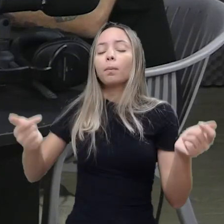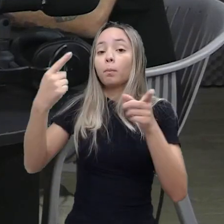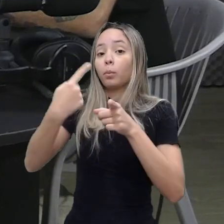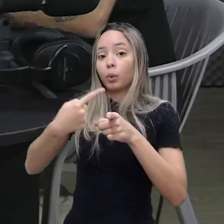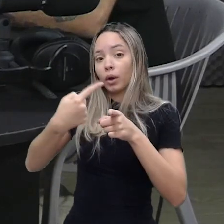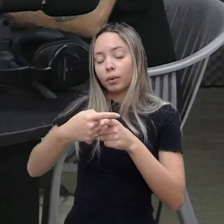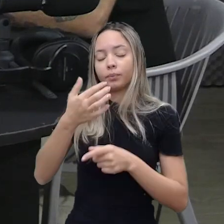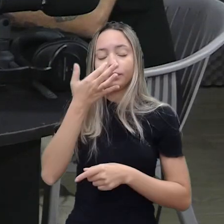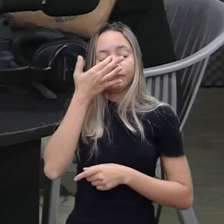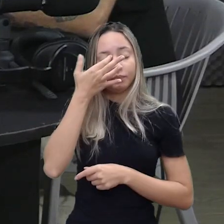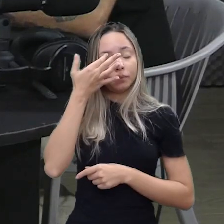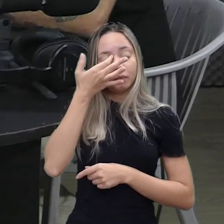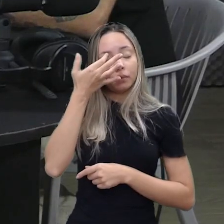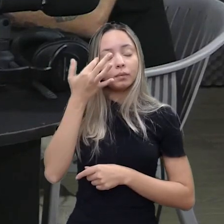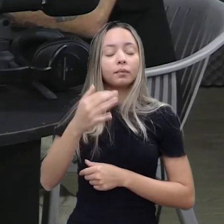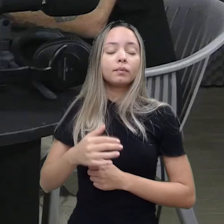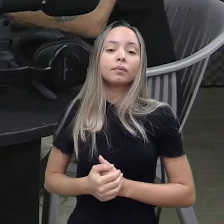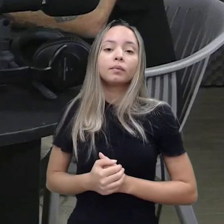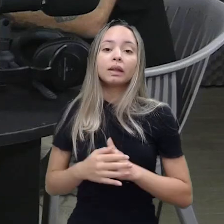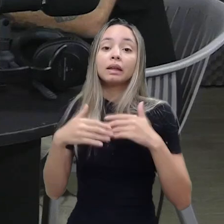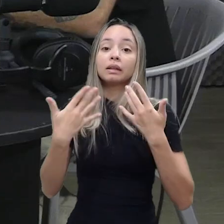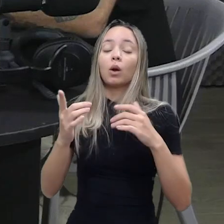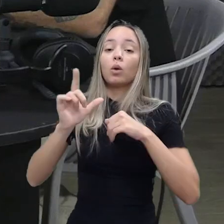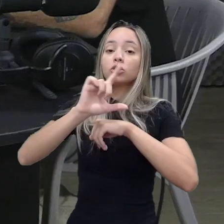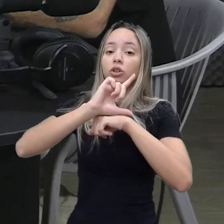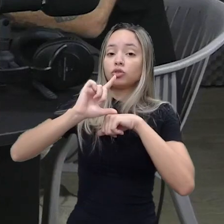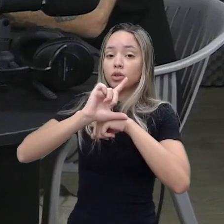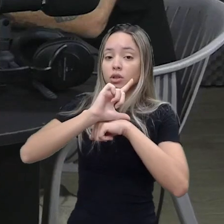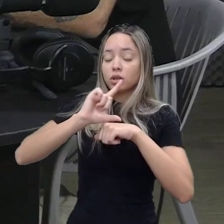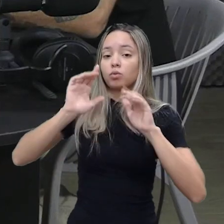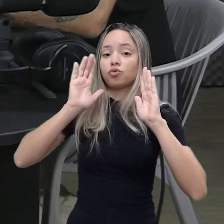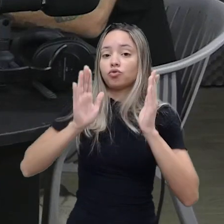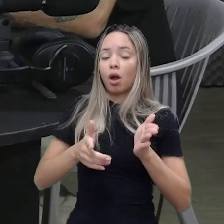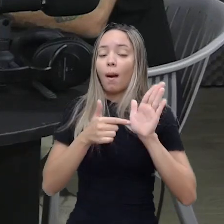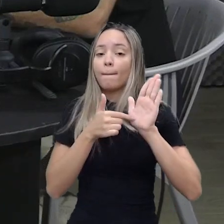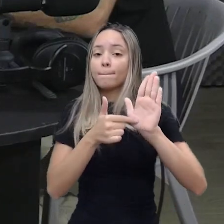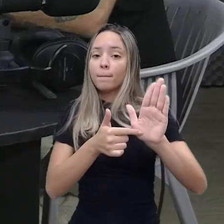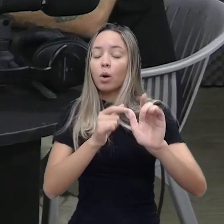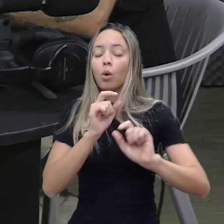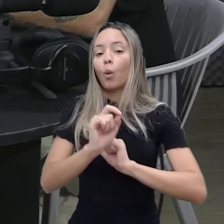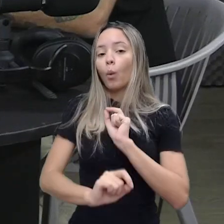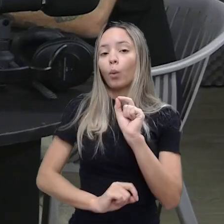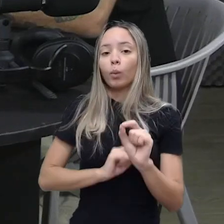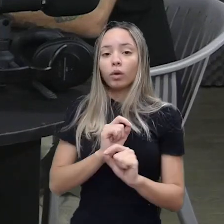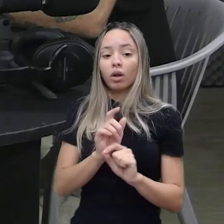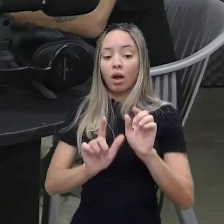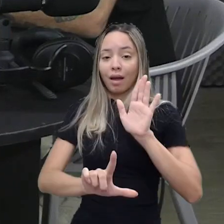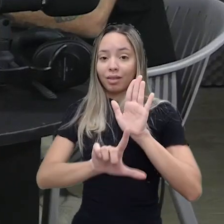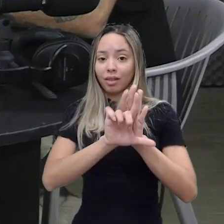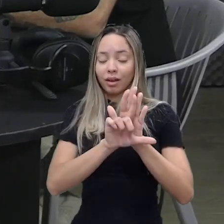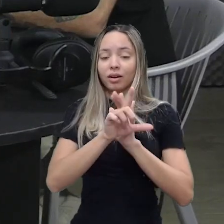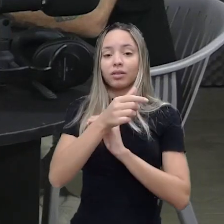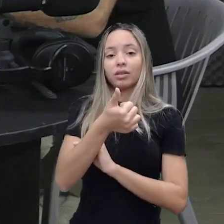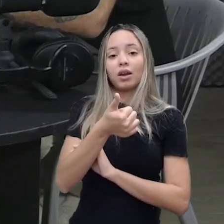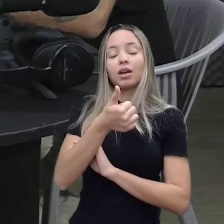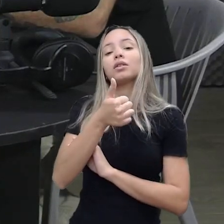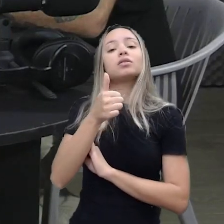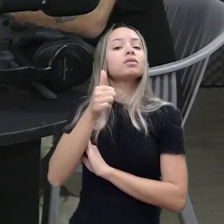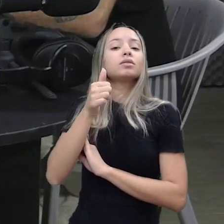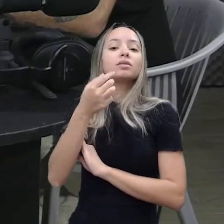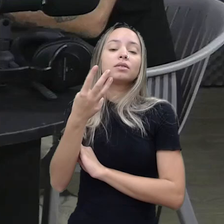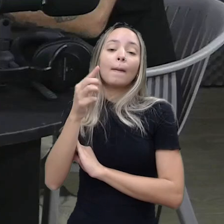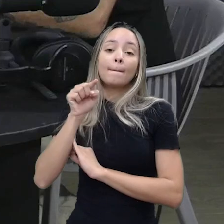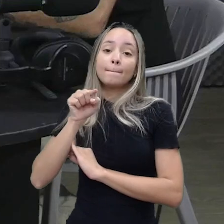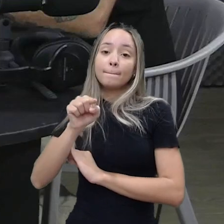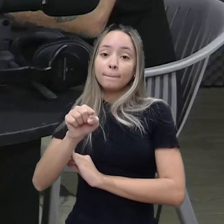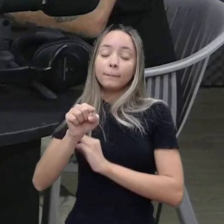A legislação, ela já pontua, né, que desde desde a Lei 13.146 de 2015,